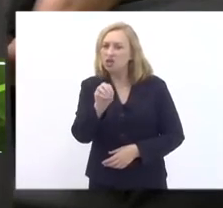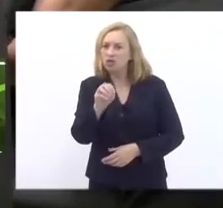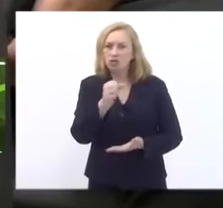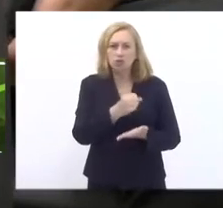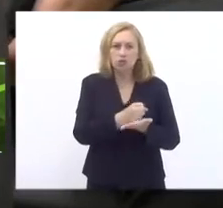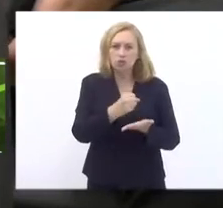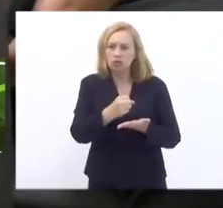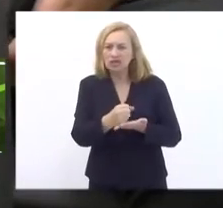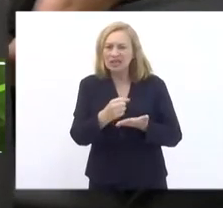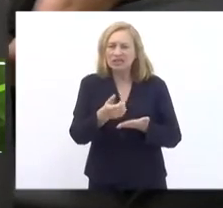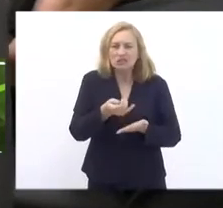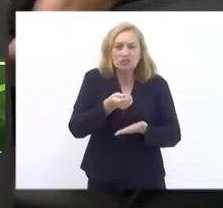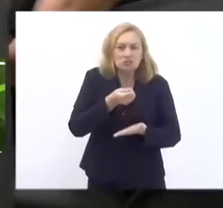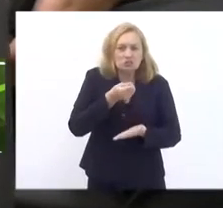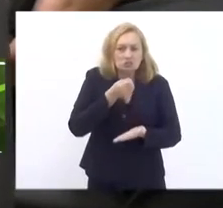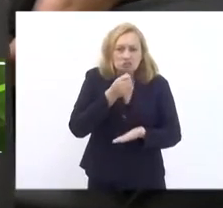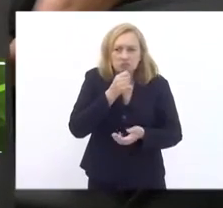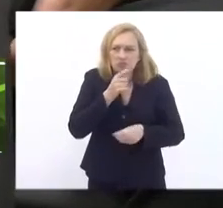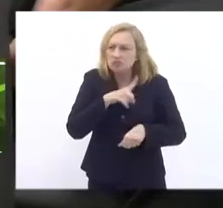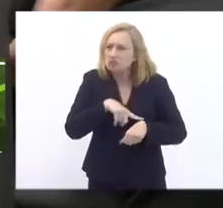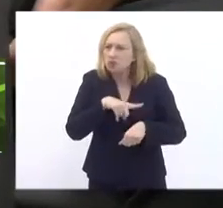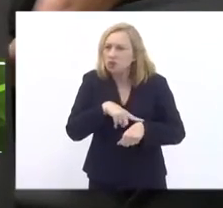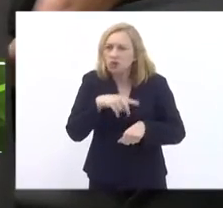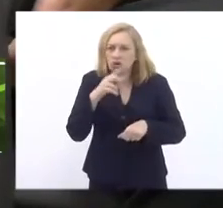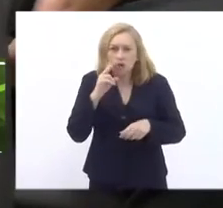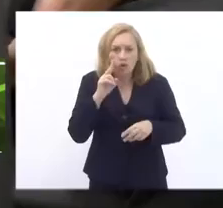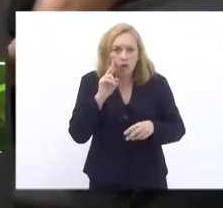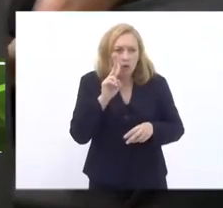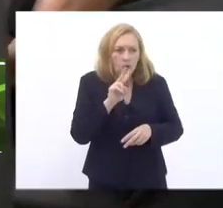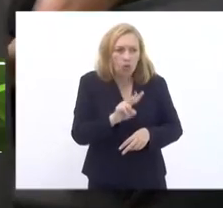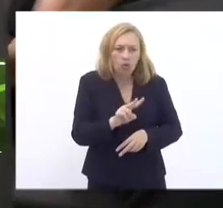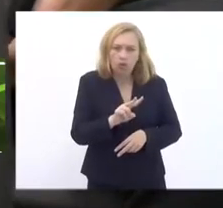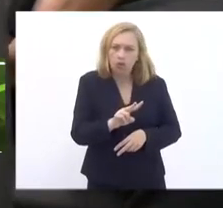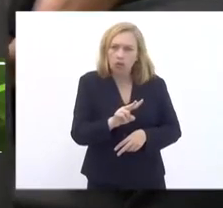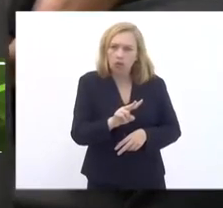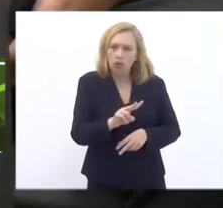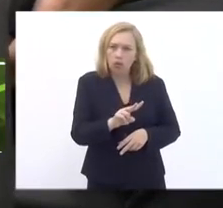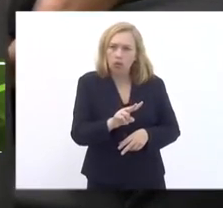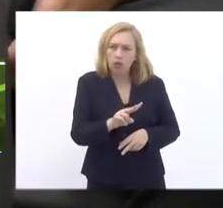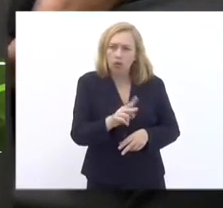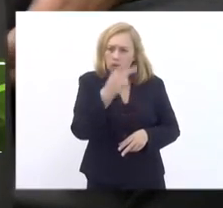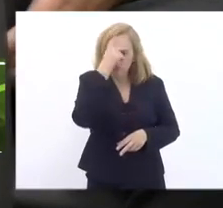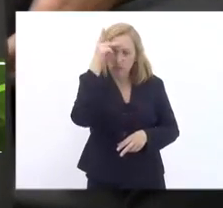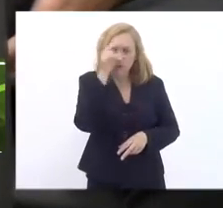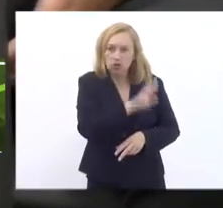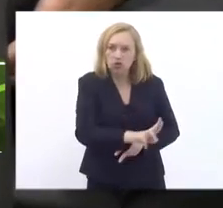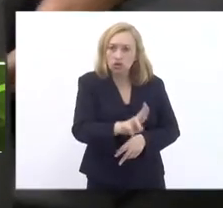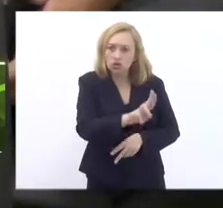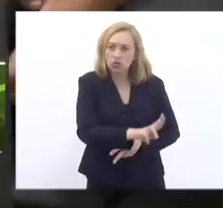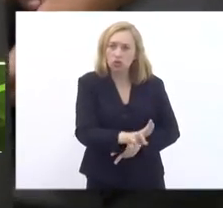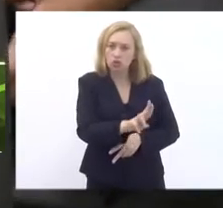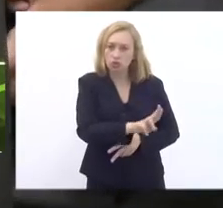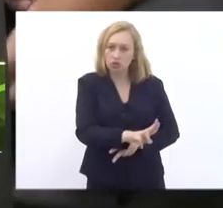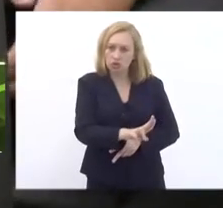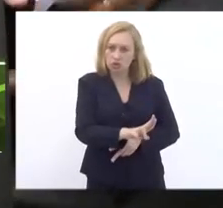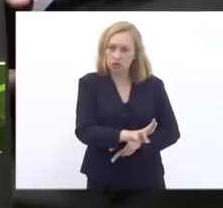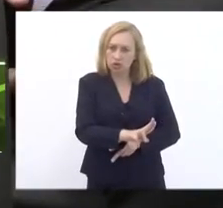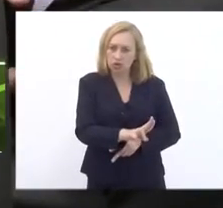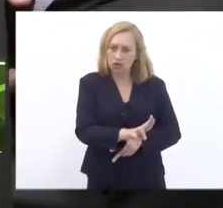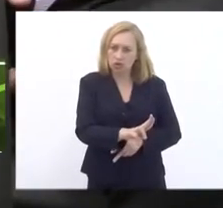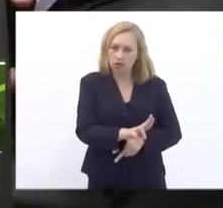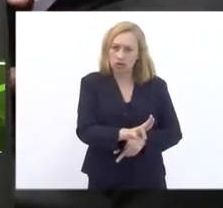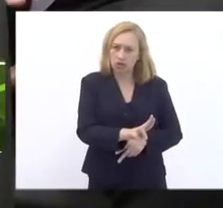em nenhum momento olhou para os destinatários do serviço público, que são os clientes, o povo do Estado do